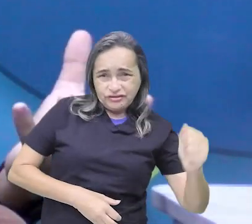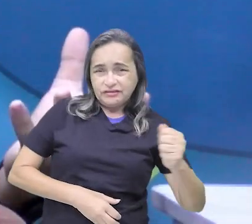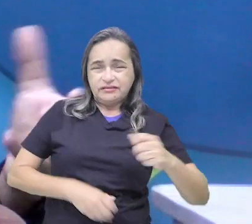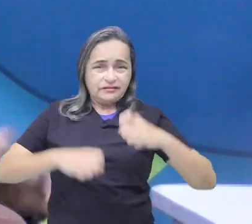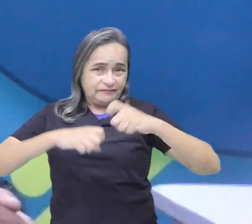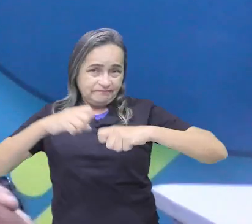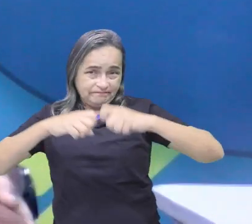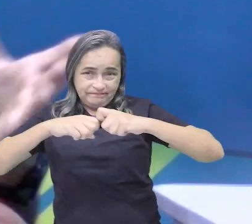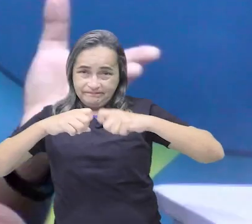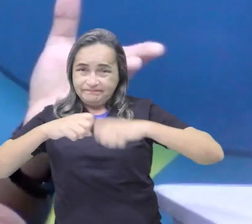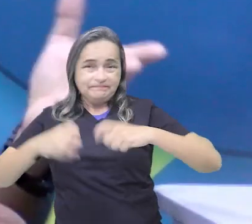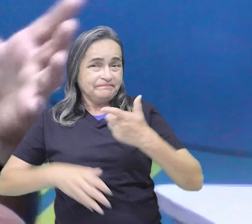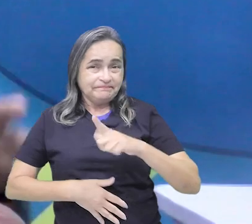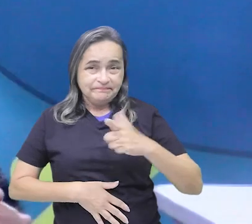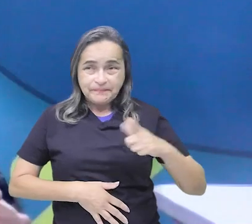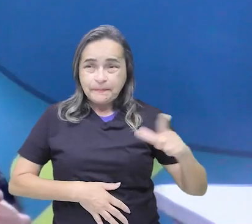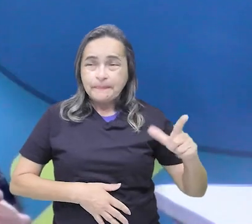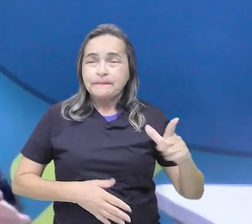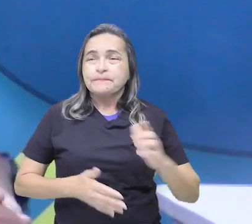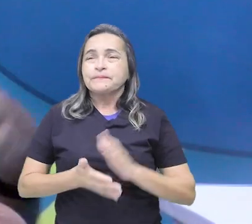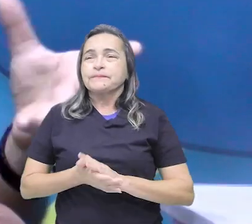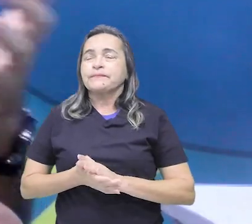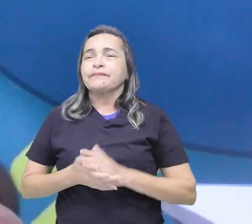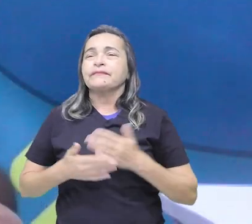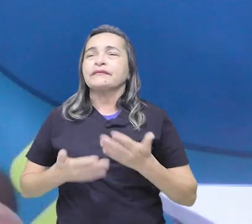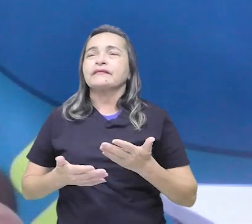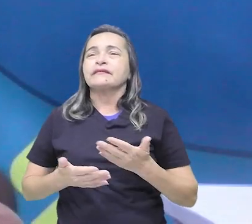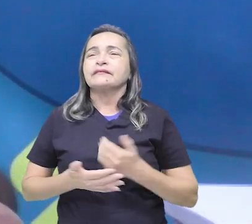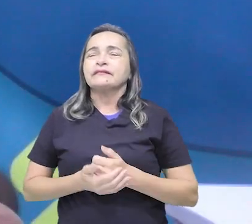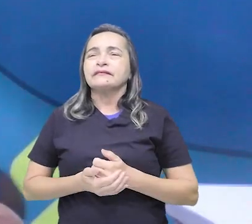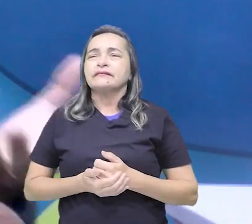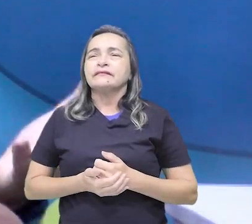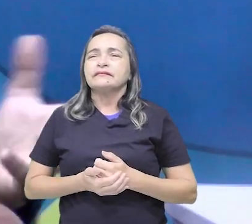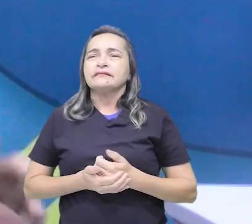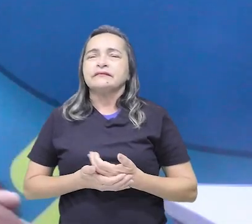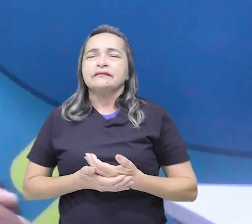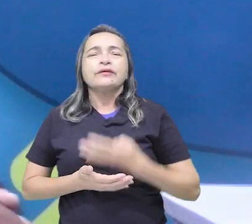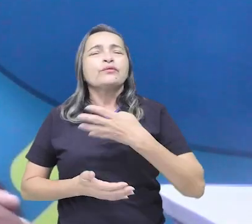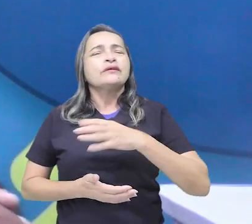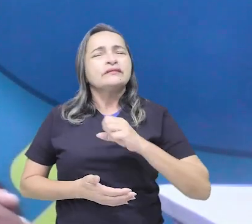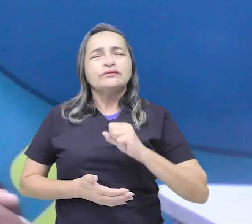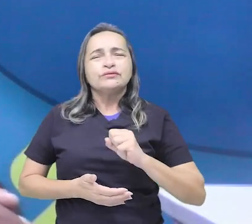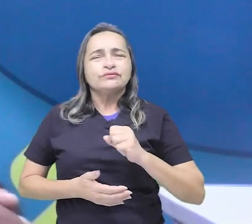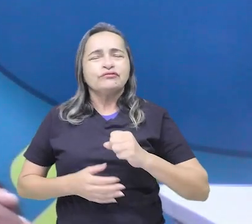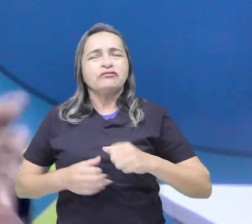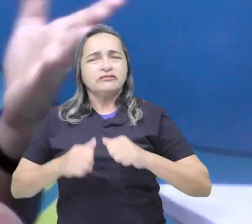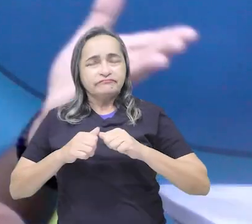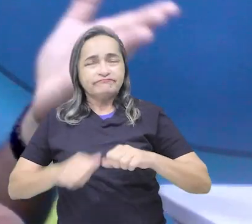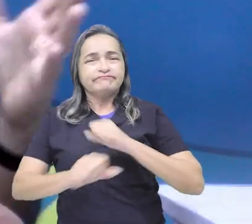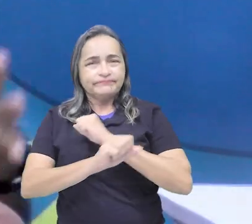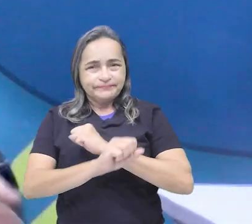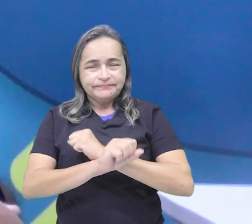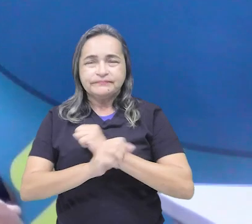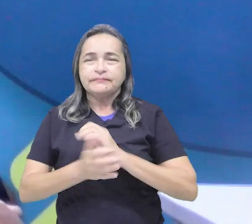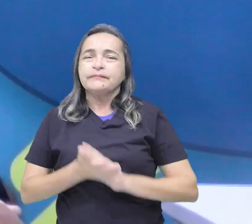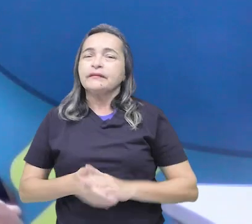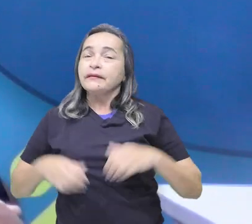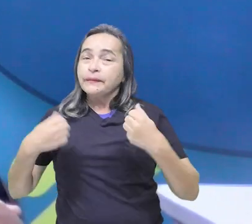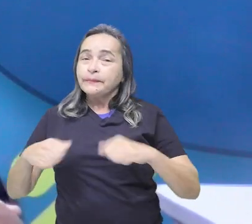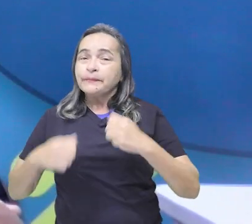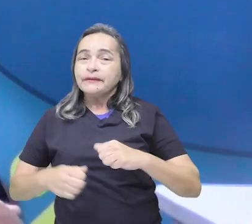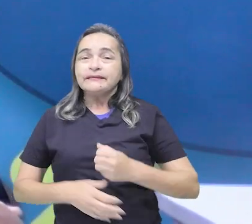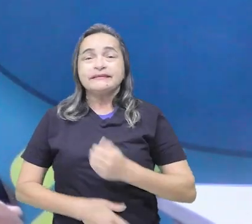demais situações, eu diria 48 horas. Doutor, precisa estar em jejum? Não, não precisa estar em jejum, dado a facilidade do